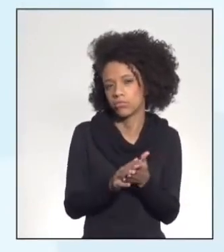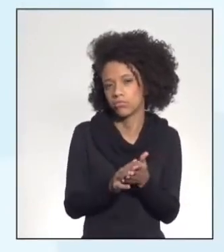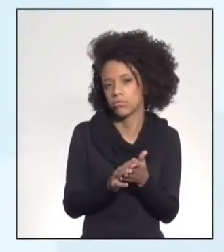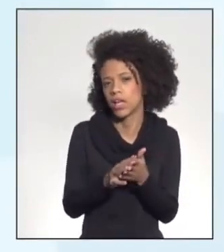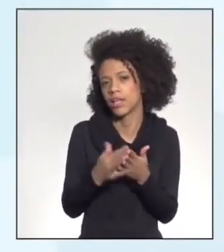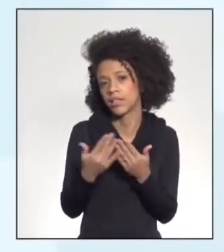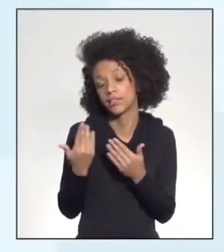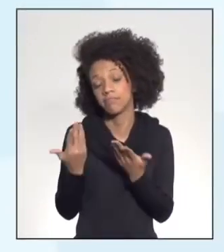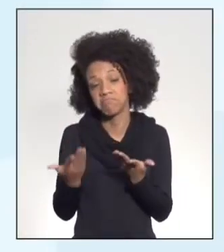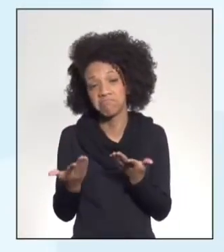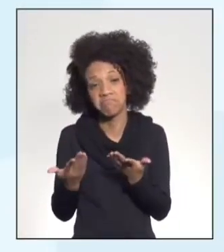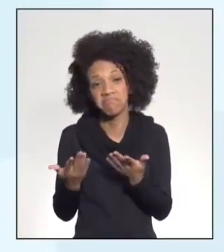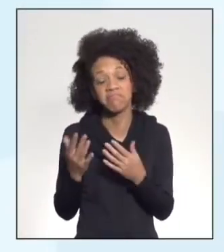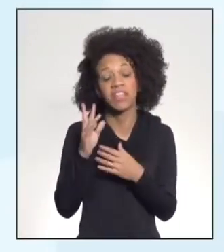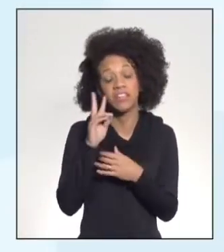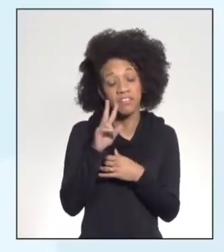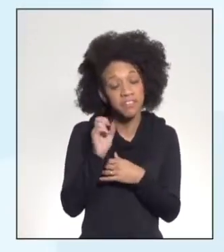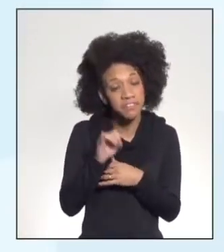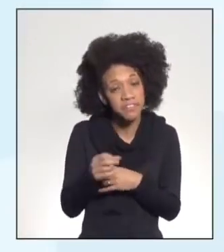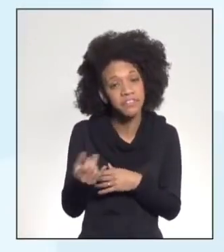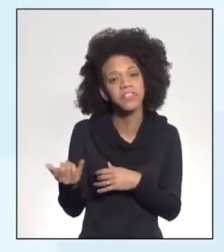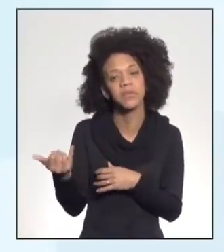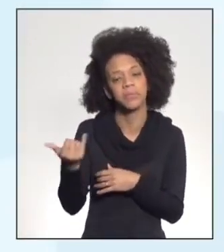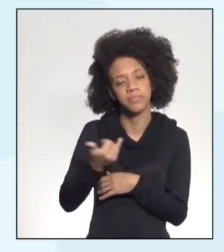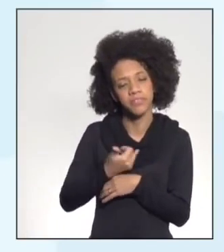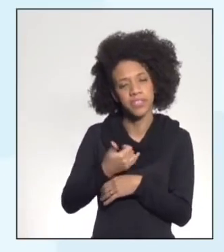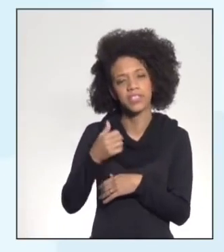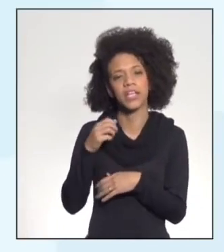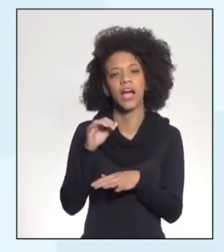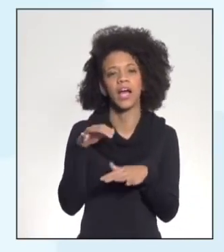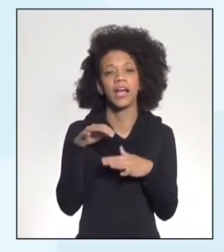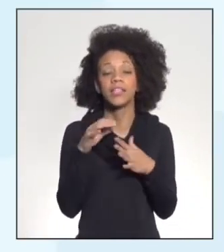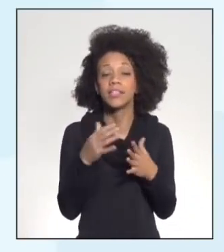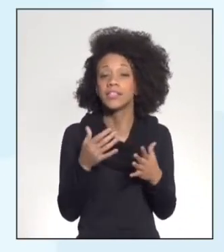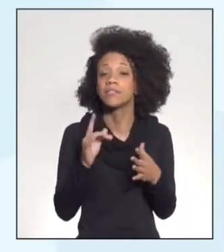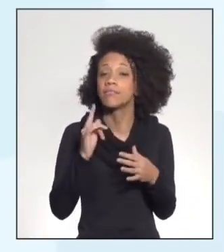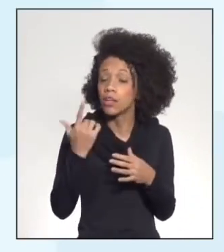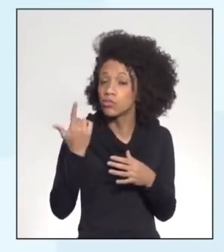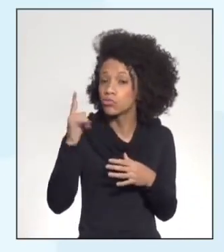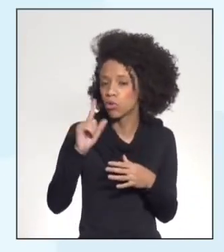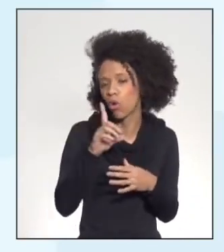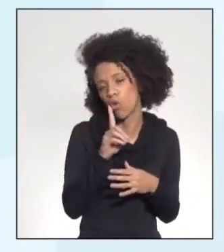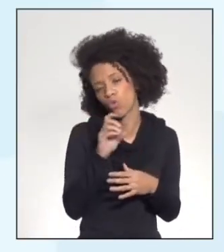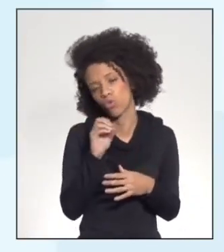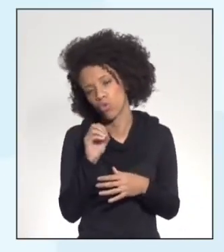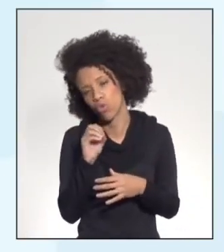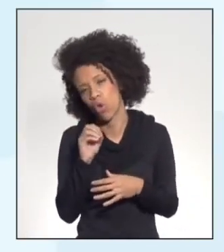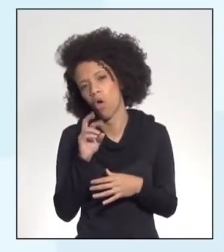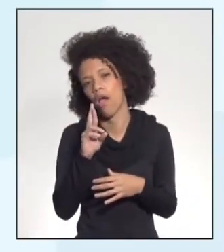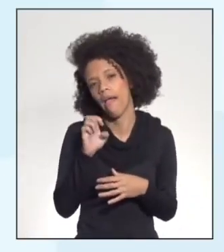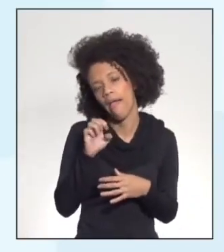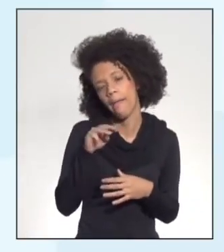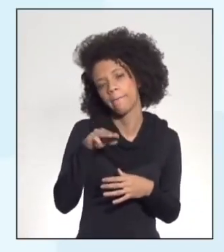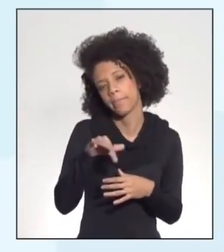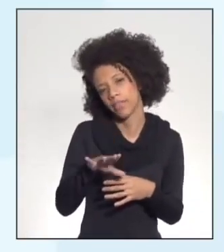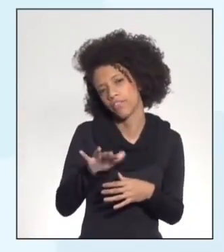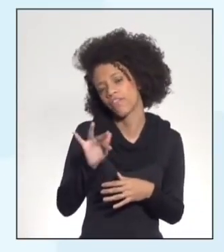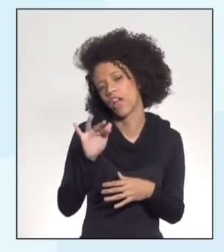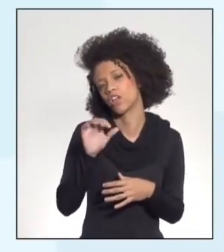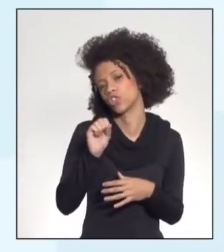me conta. E se, além dos elementos que eu falei, do, ré, mi, fá, sol, lá, si, se vocês